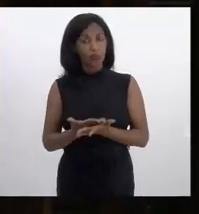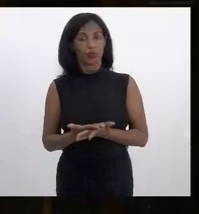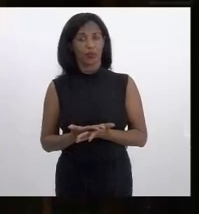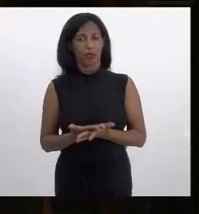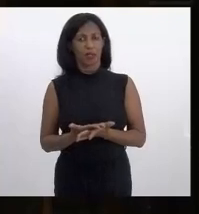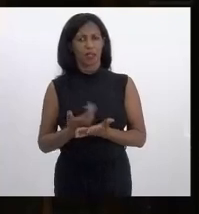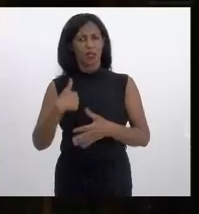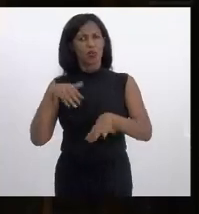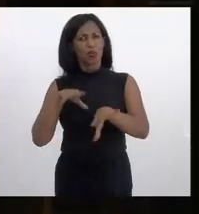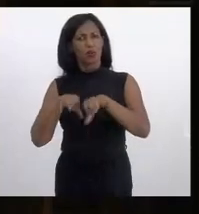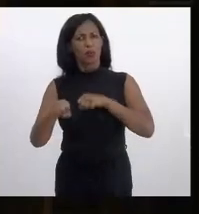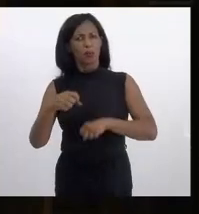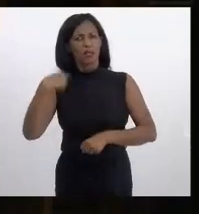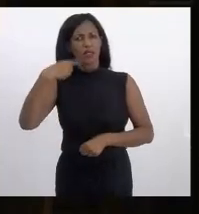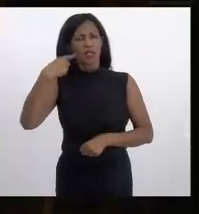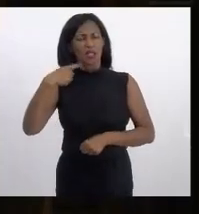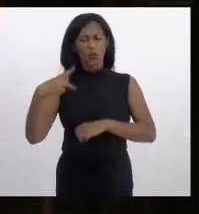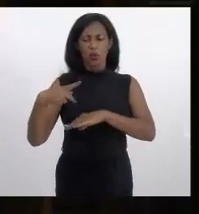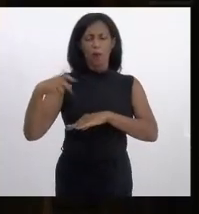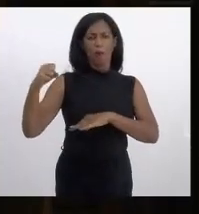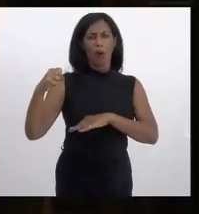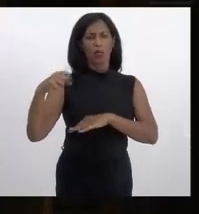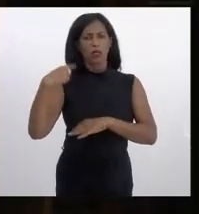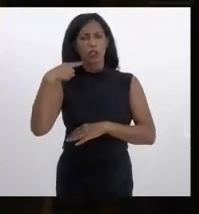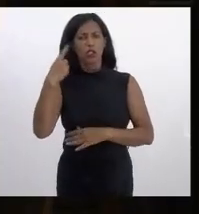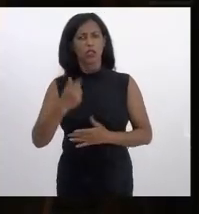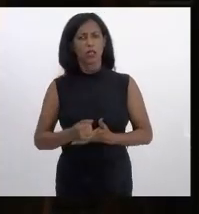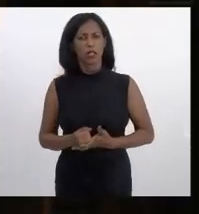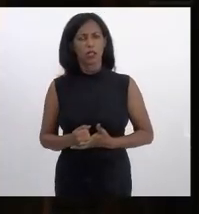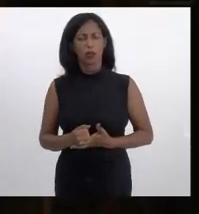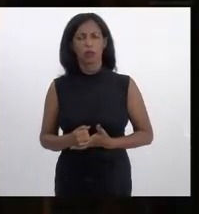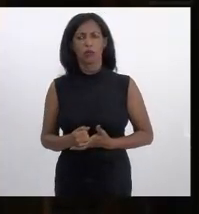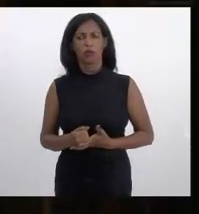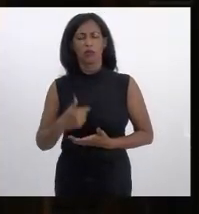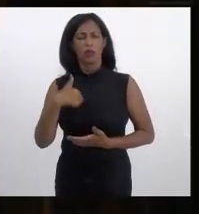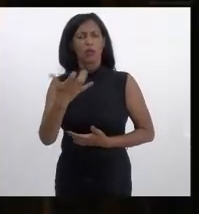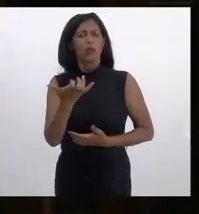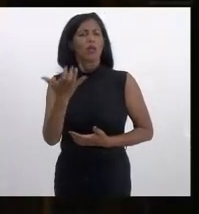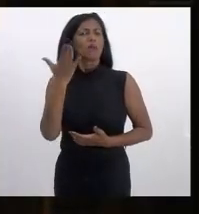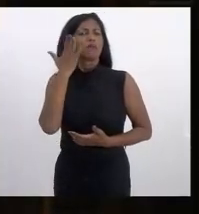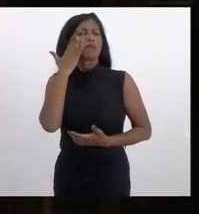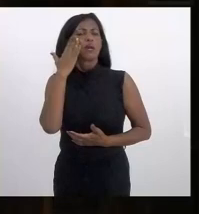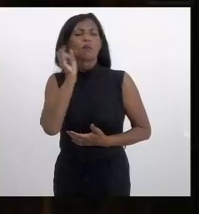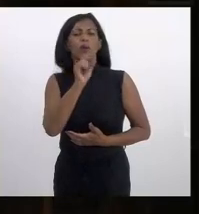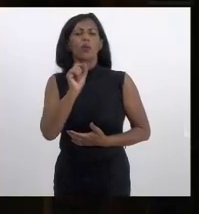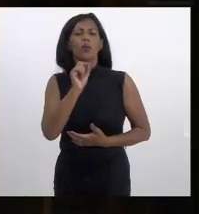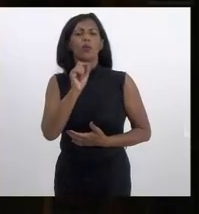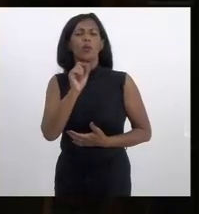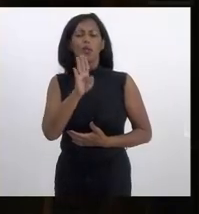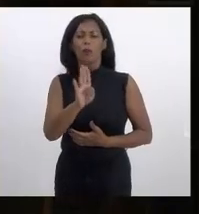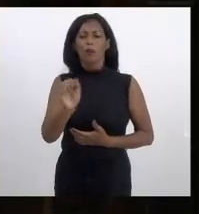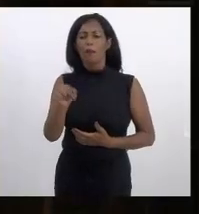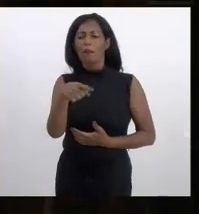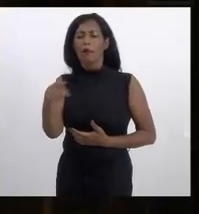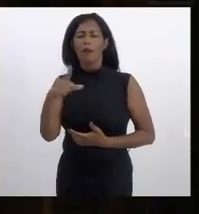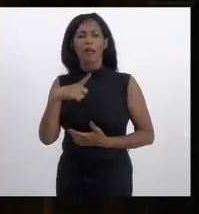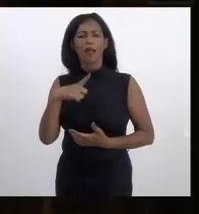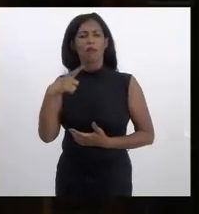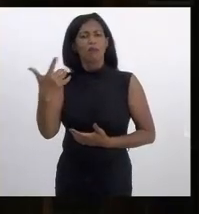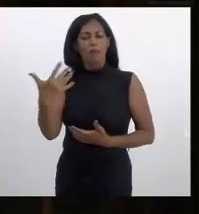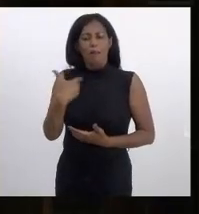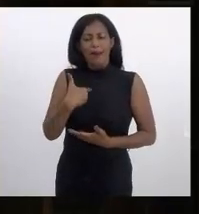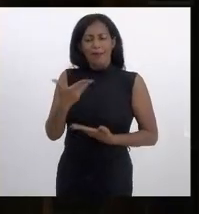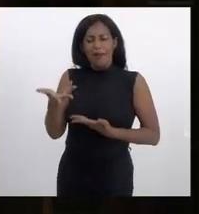eu sou formado em direito só pode grade direito militar então eu quero saber o que a Corporação tem para mim de